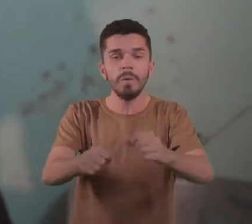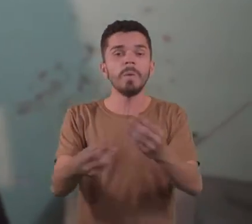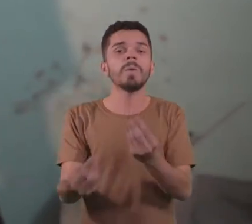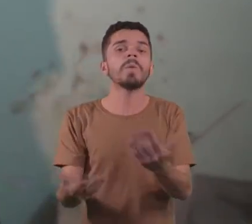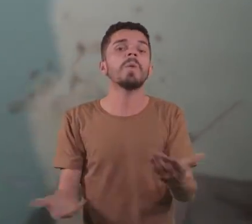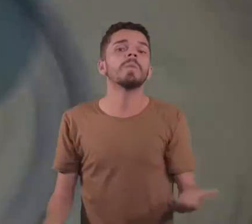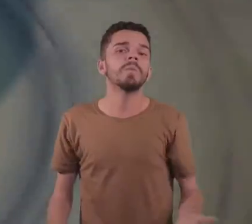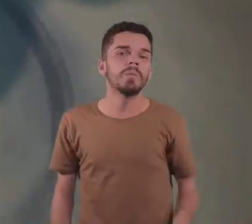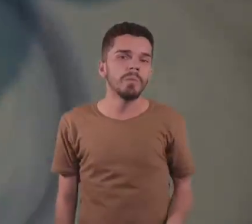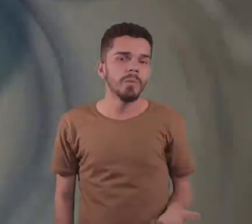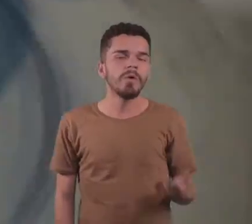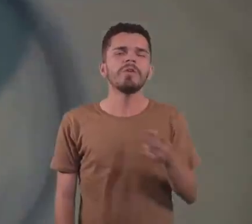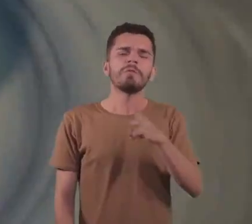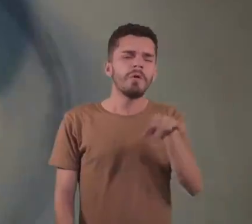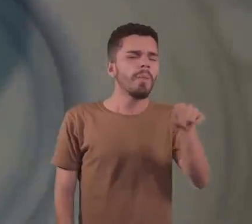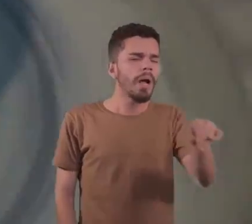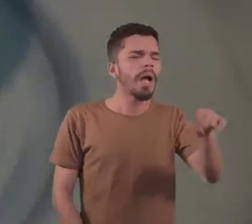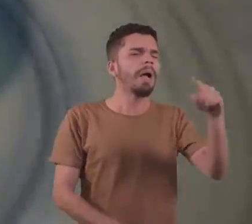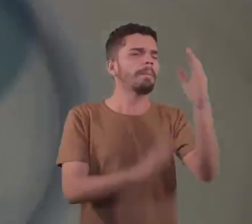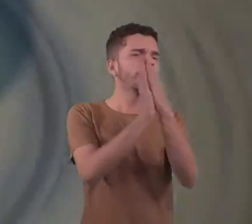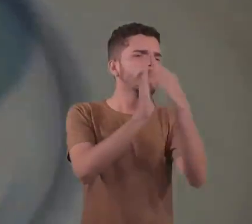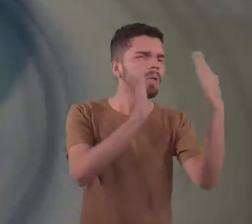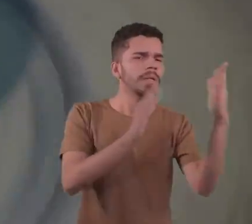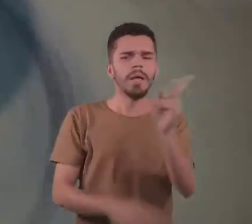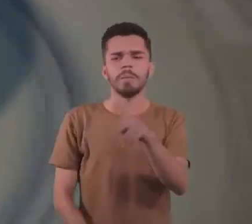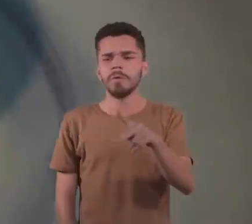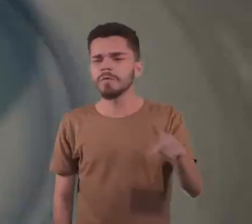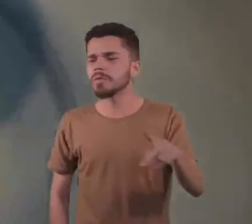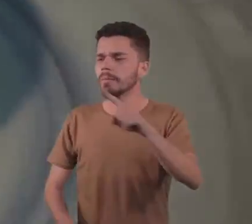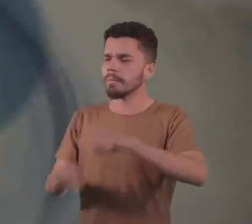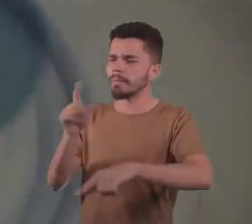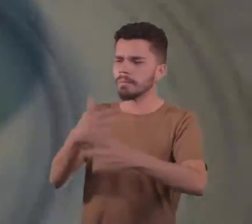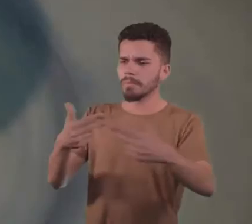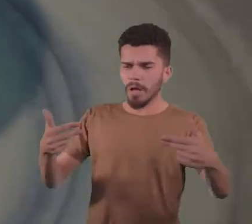né? Máquinas, equipamentos, né? Vamos assim ocupar